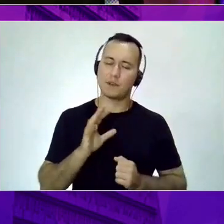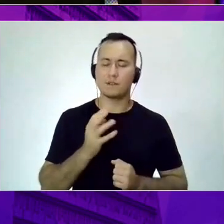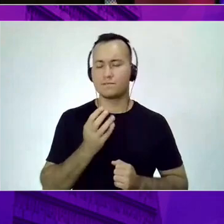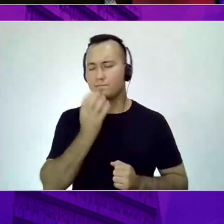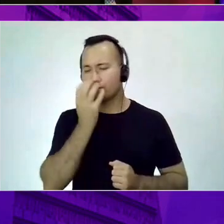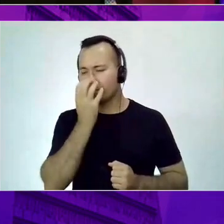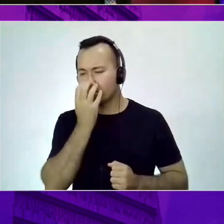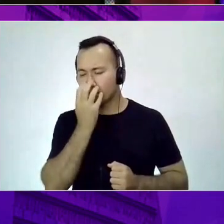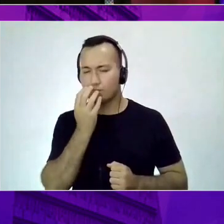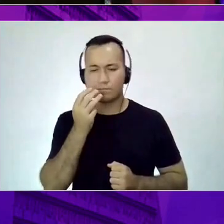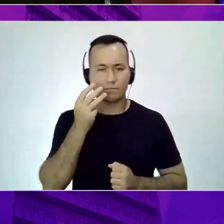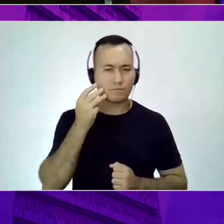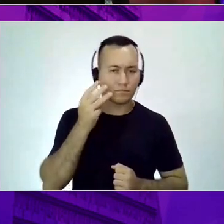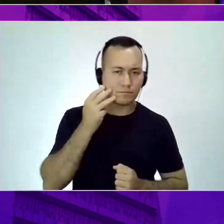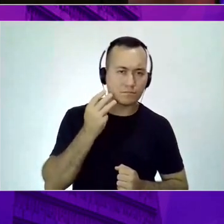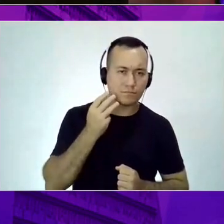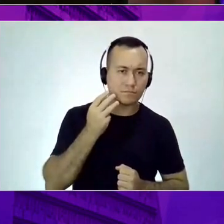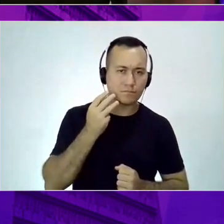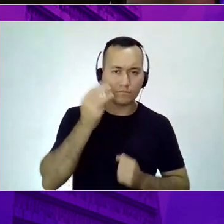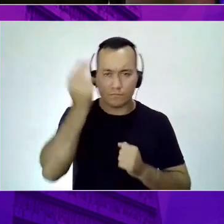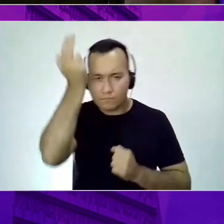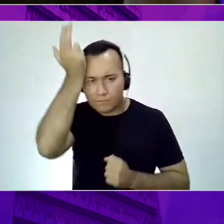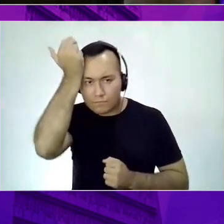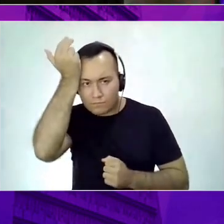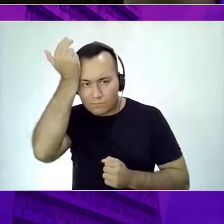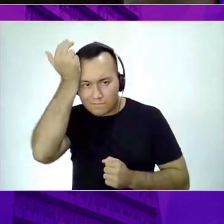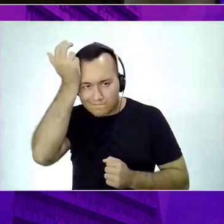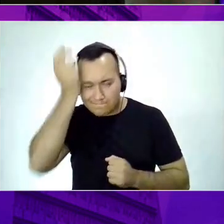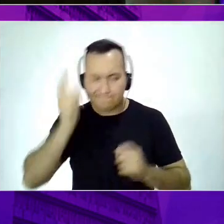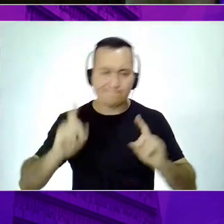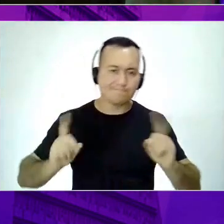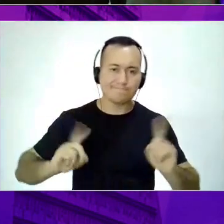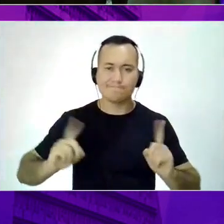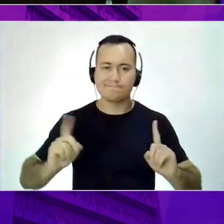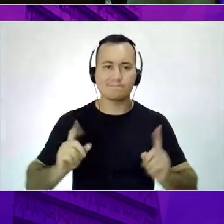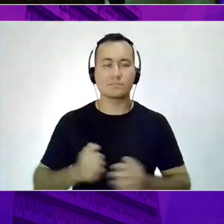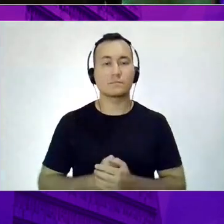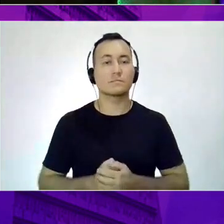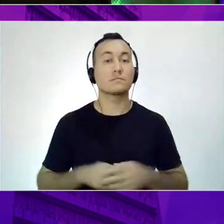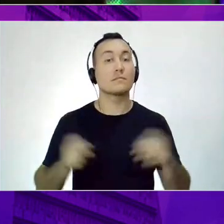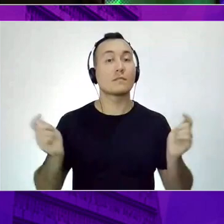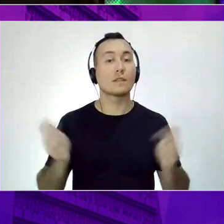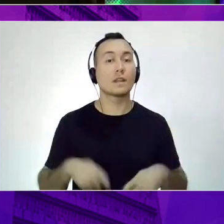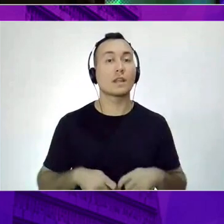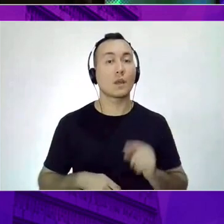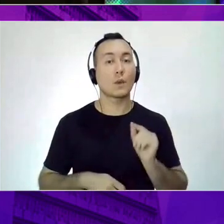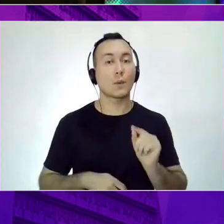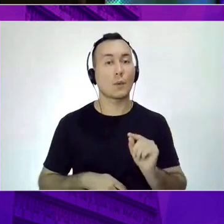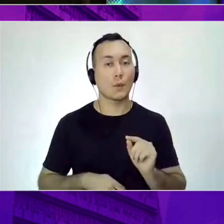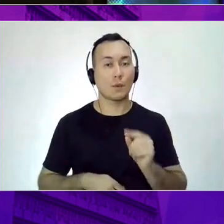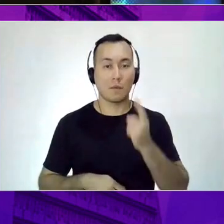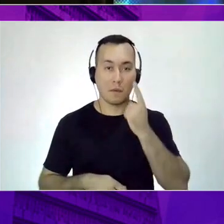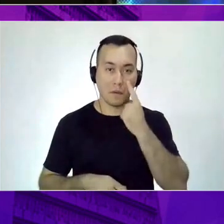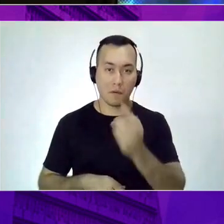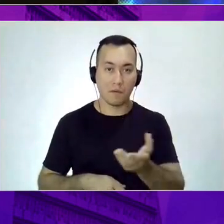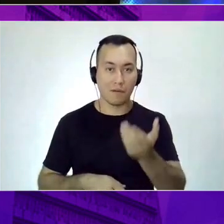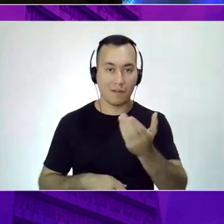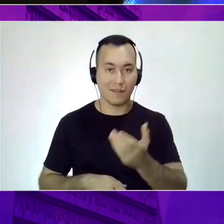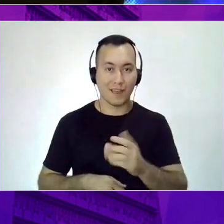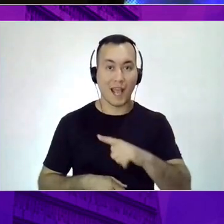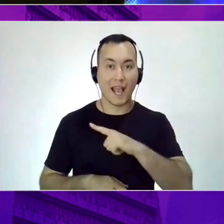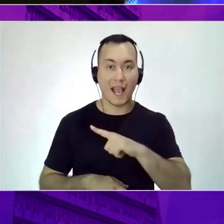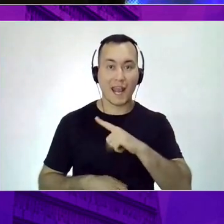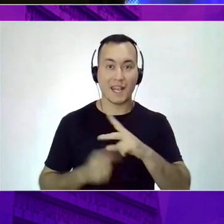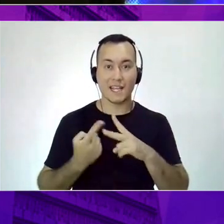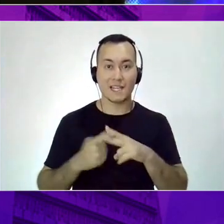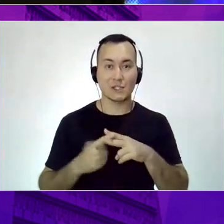gato ou um coelho. Então, eu posso utilizar uma funcionalidade que está agregada ali com o site, justamente para me